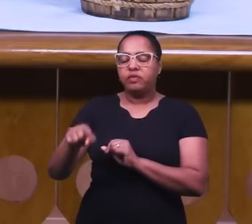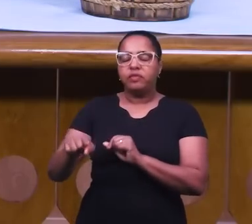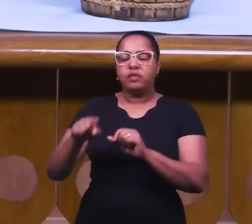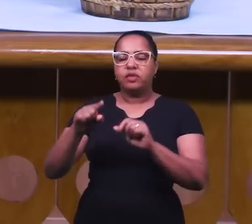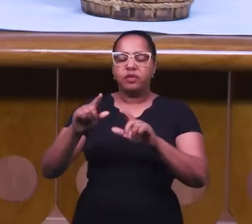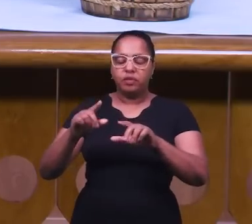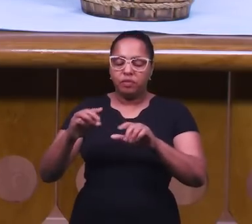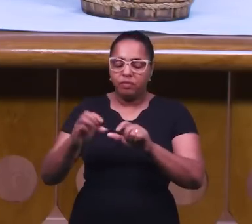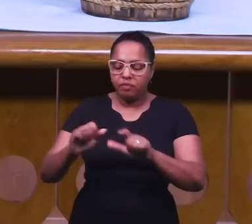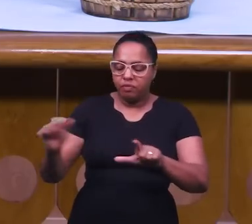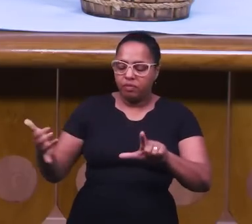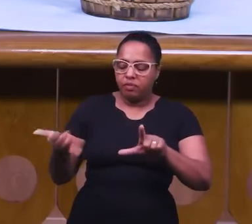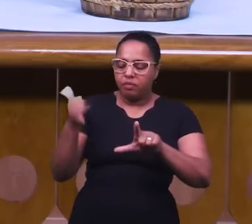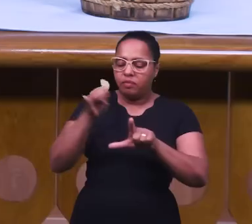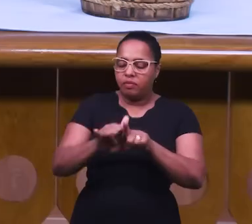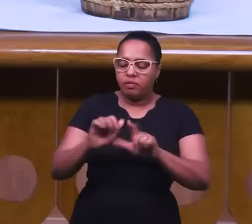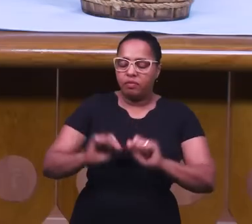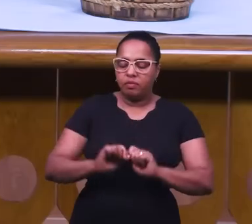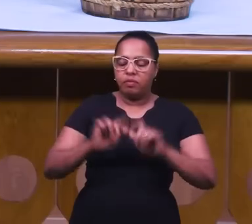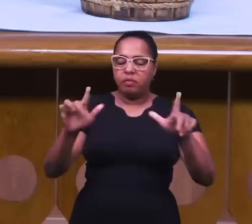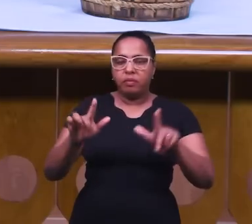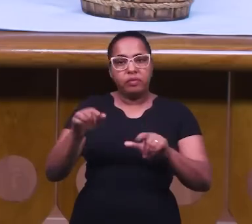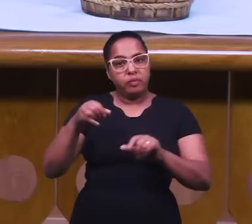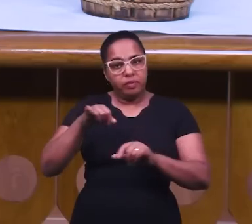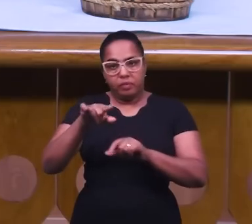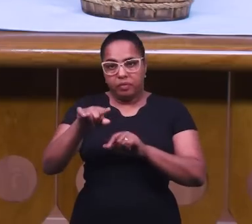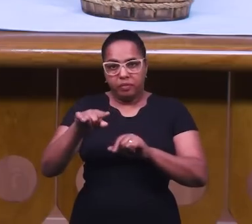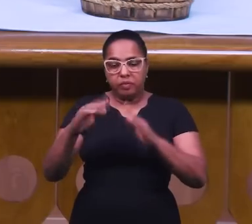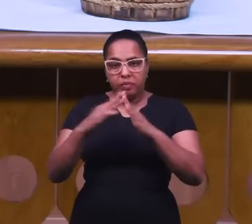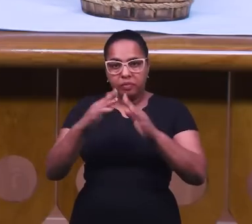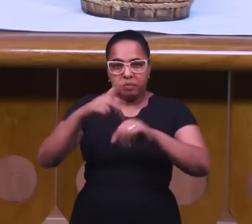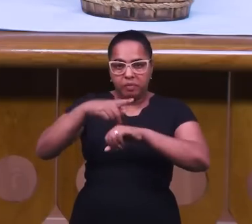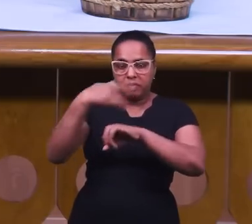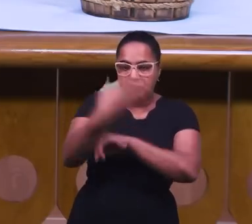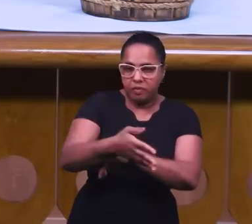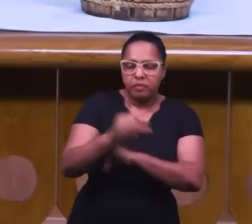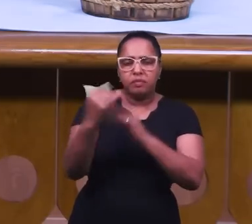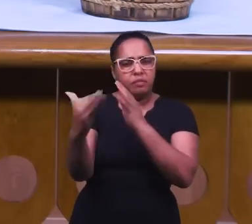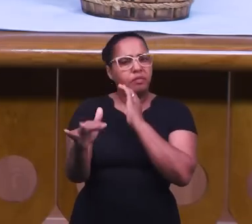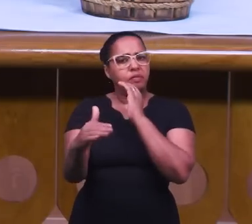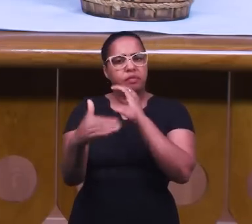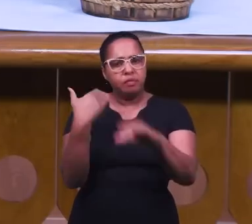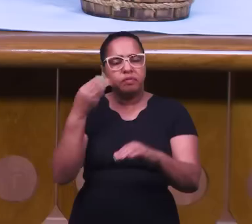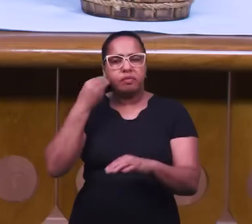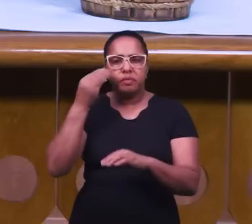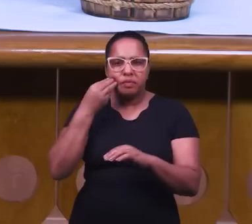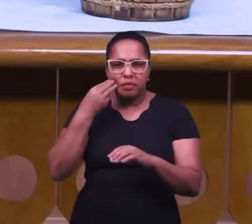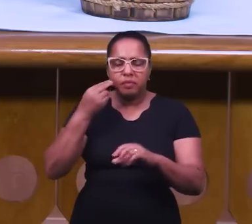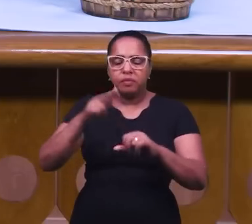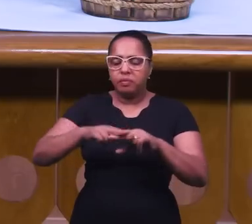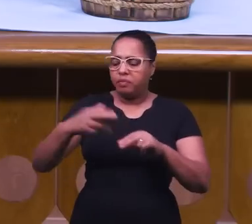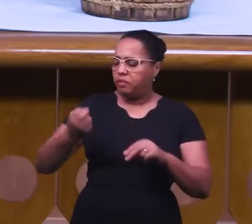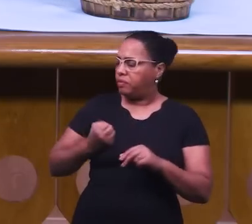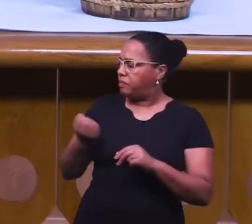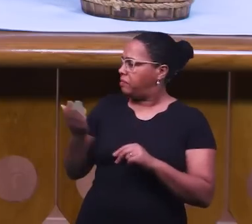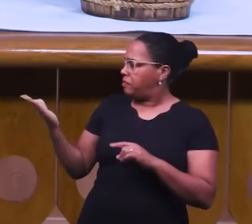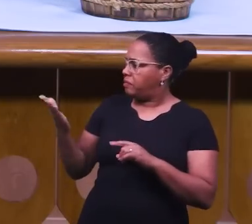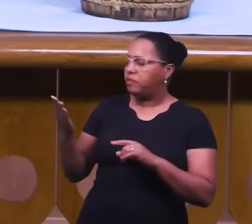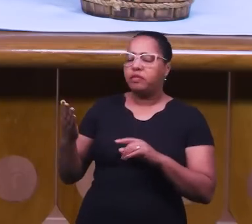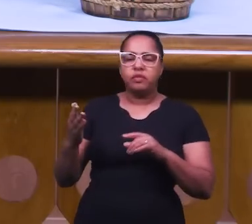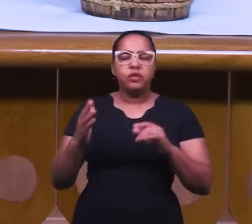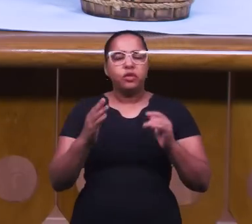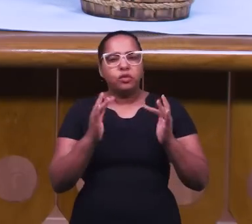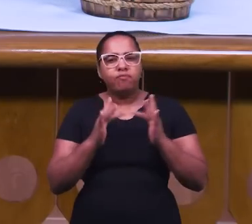entrar em contato conosco. Você que estiver no exterior, mande aí a sua experiência através deste número para ter